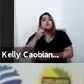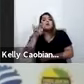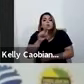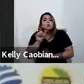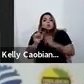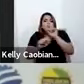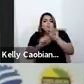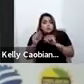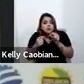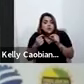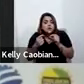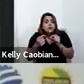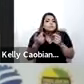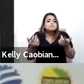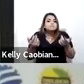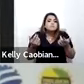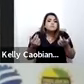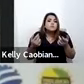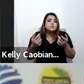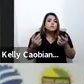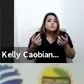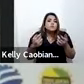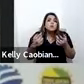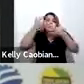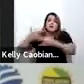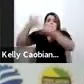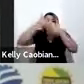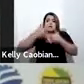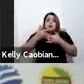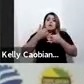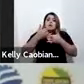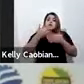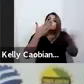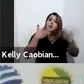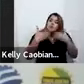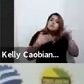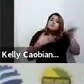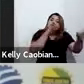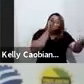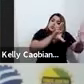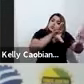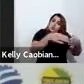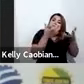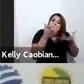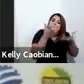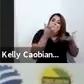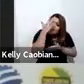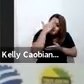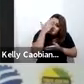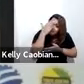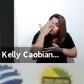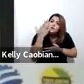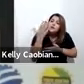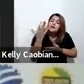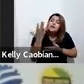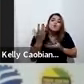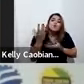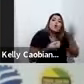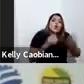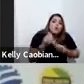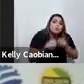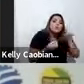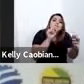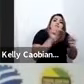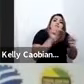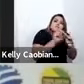sala de reunião com vocês, com o jurídico, porque eles querem entender lá fora como é que foi feito essa reintegração,